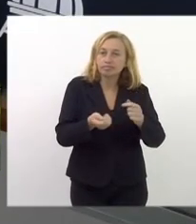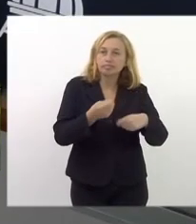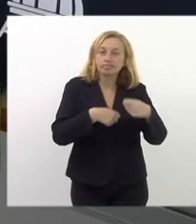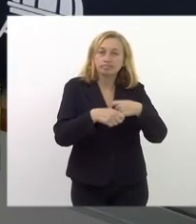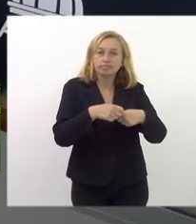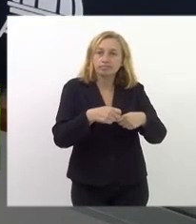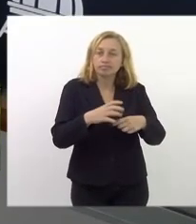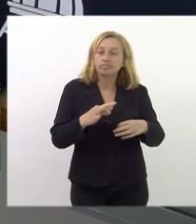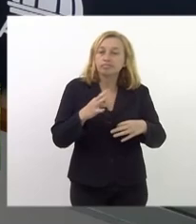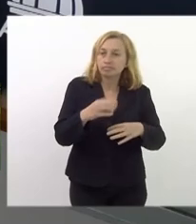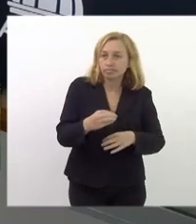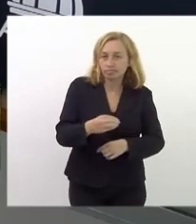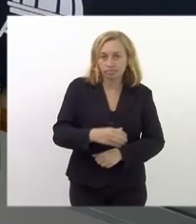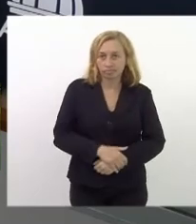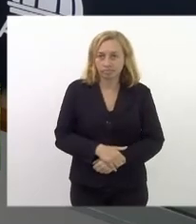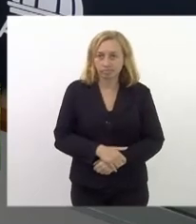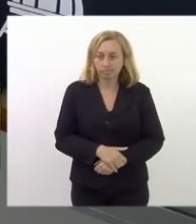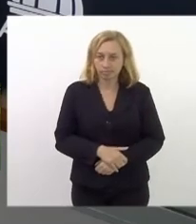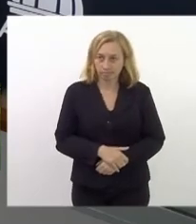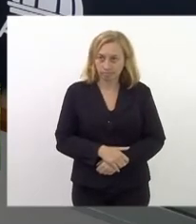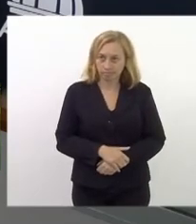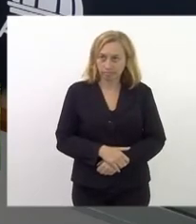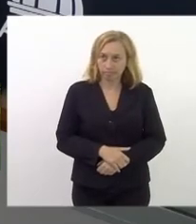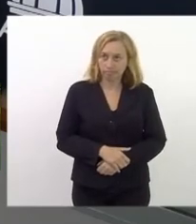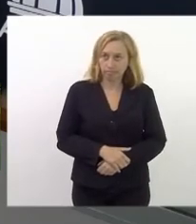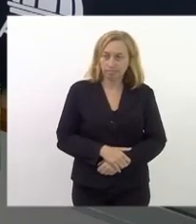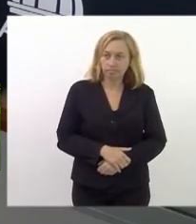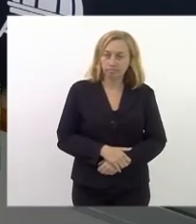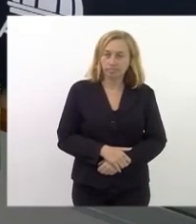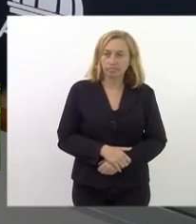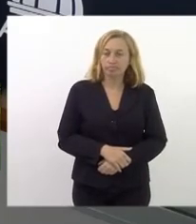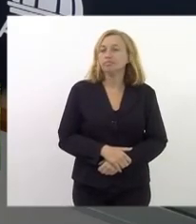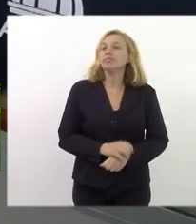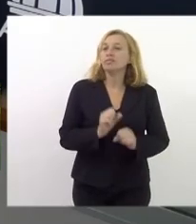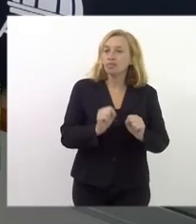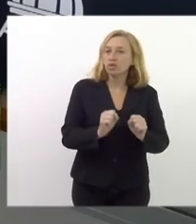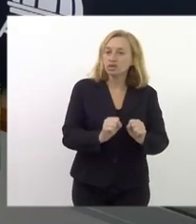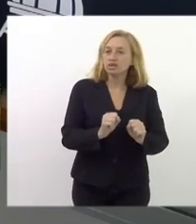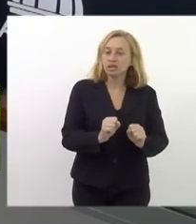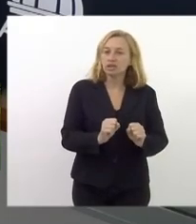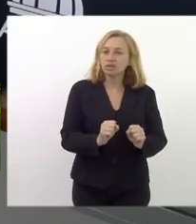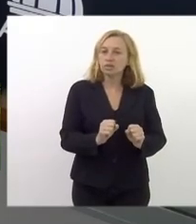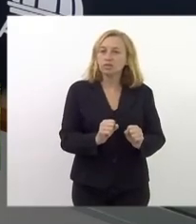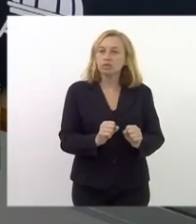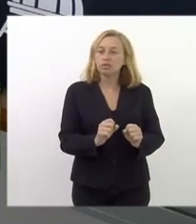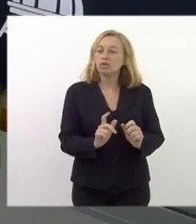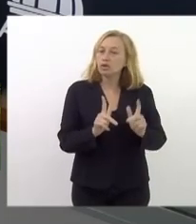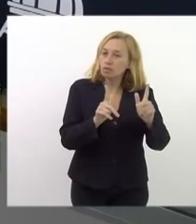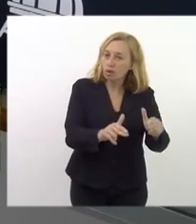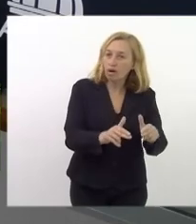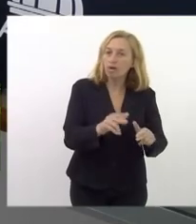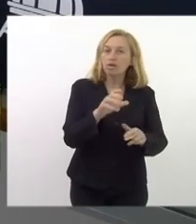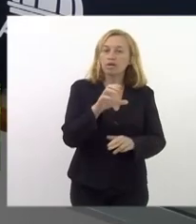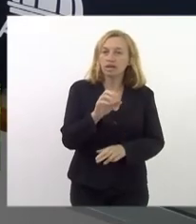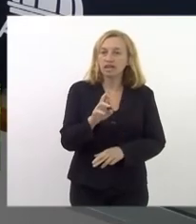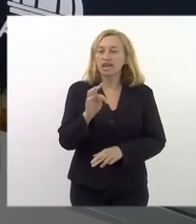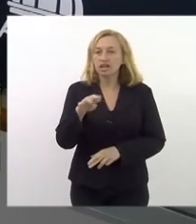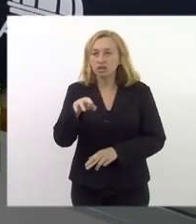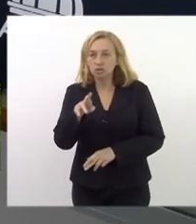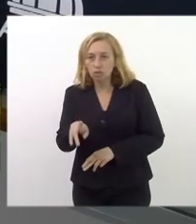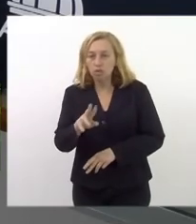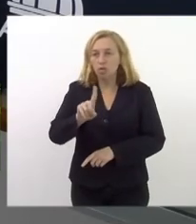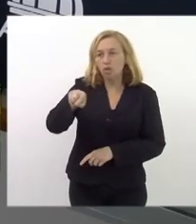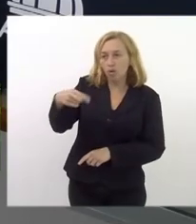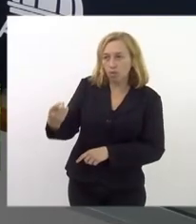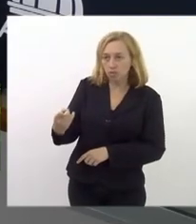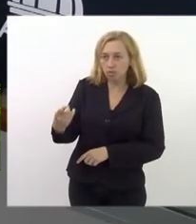disso, né? Que pode ser com mesmos credores, pode ser outro credor que compre a dívida e passe a atuar.